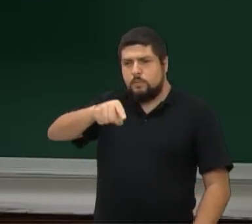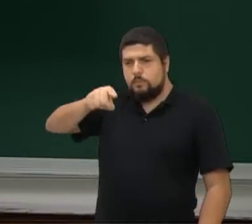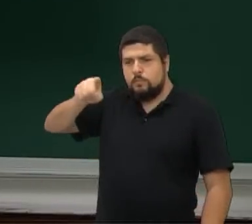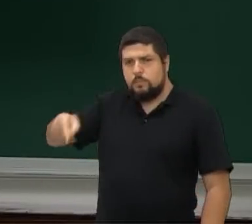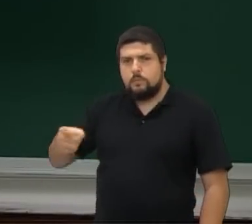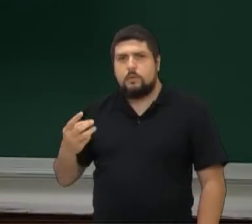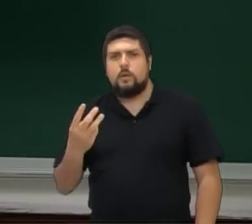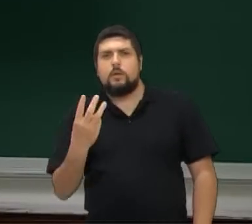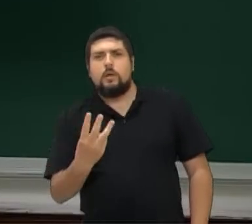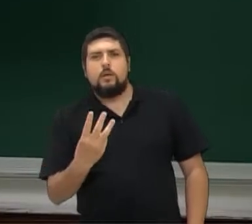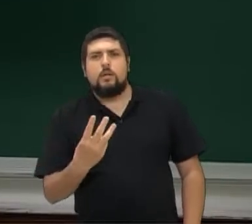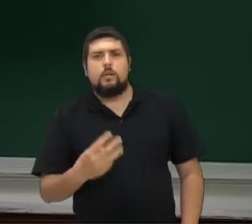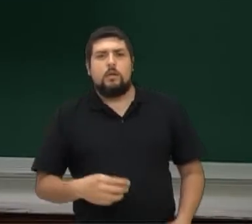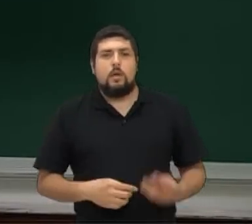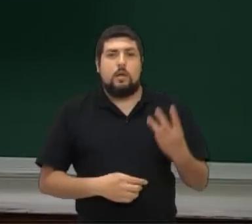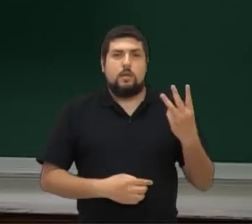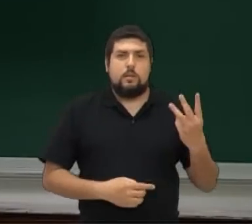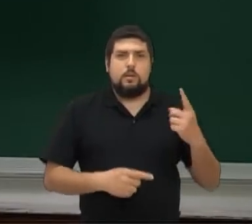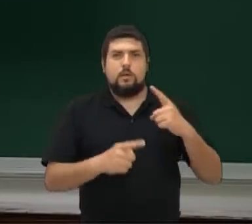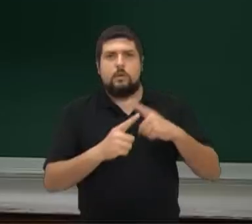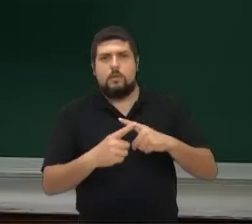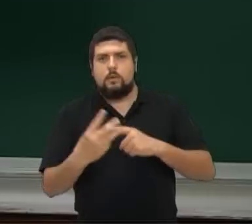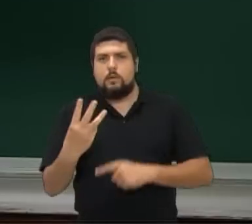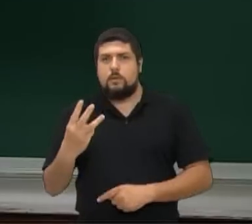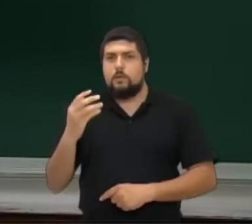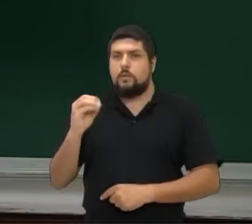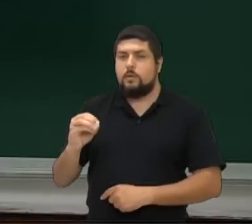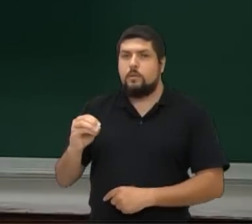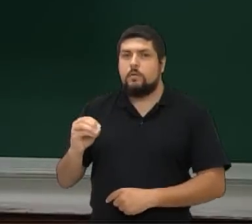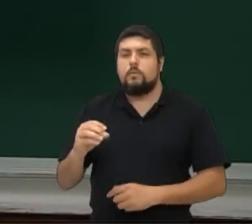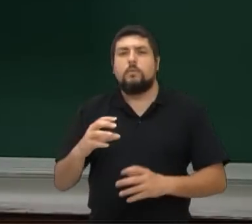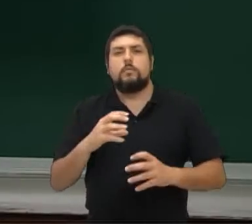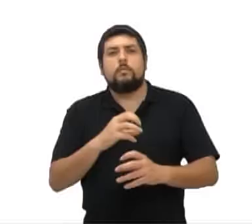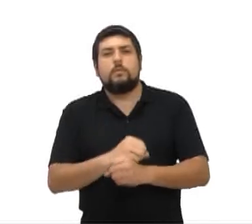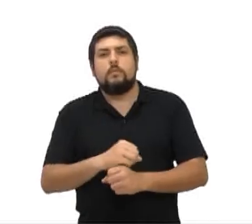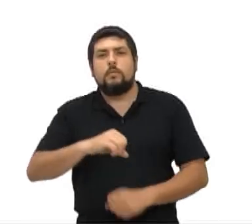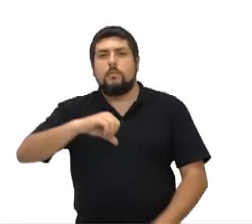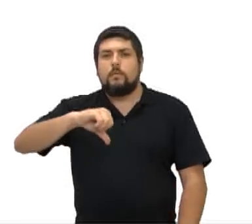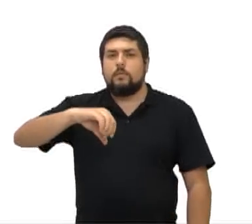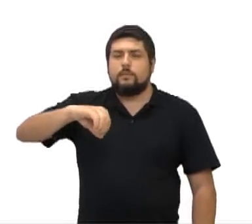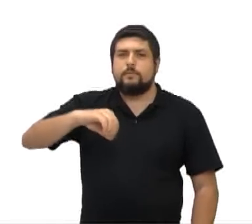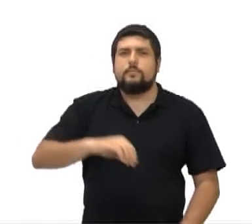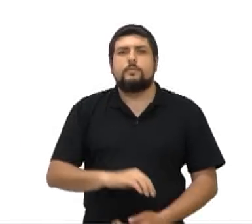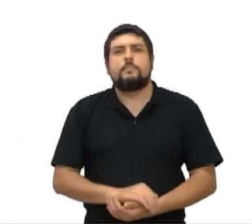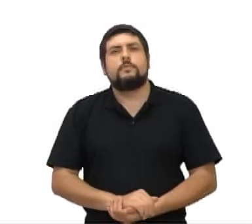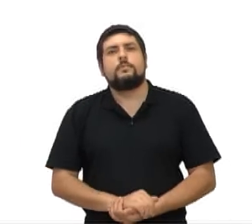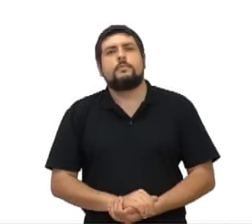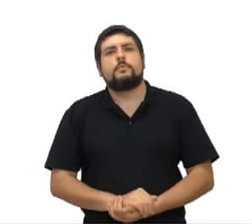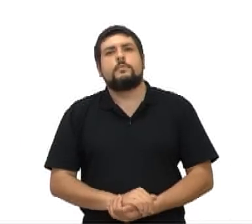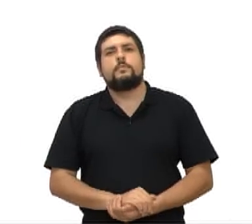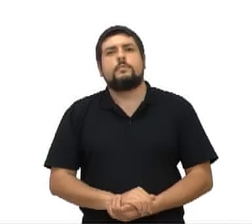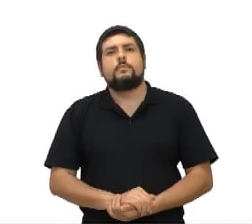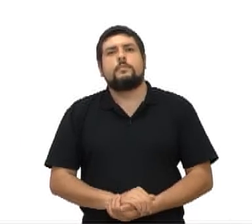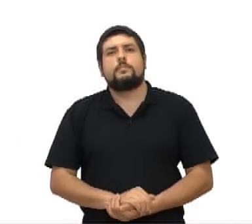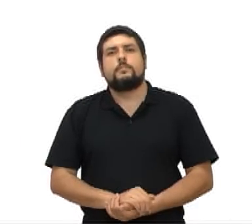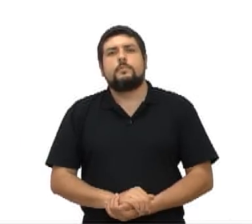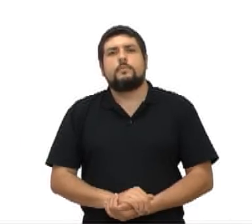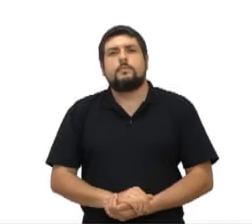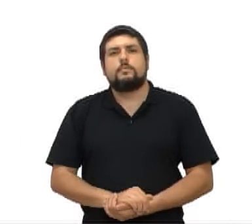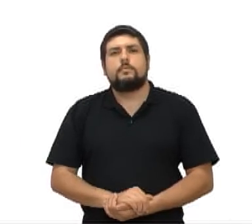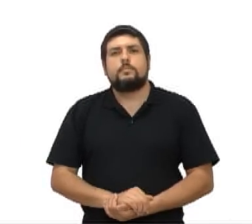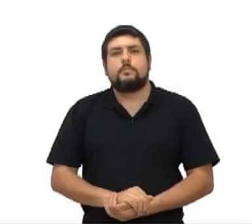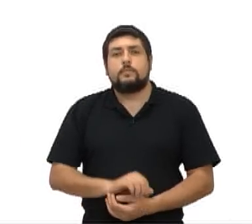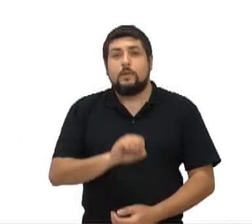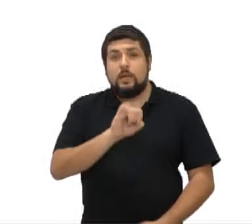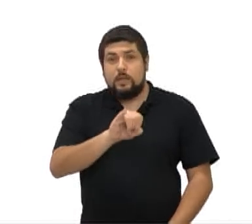vezes 30 graus, eu andei quanto aqui? 90 graus, ok? E aqui, se eu sair da